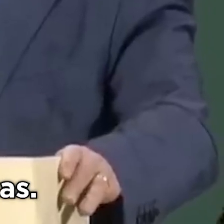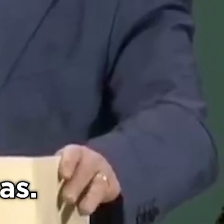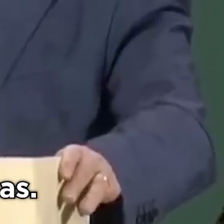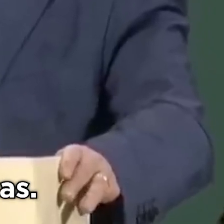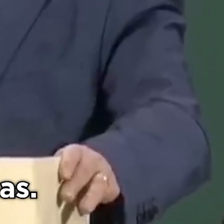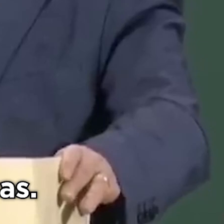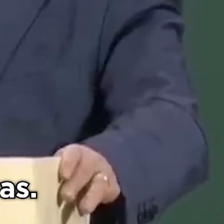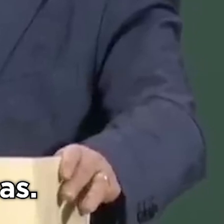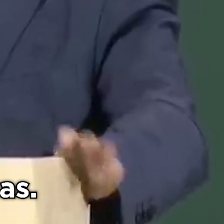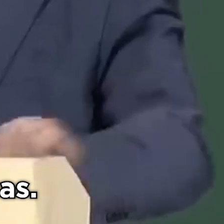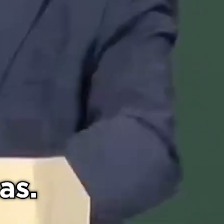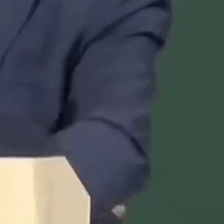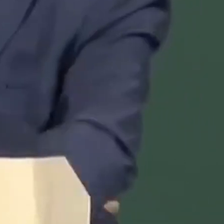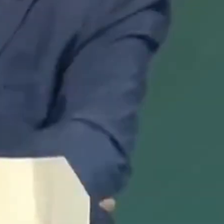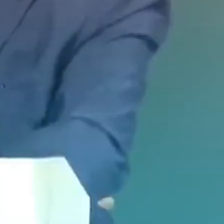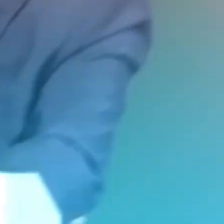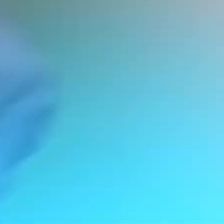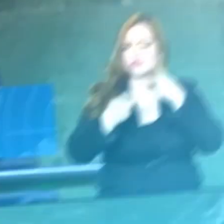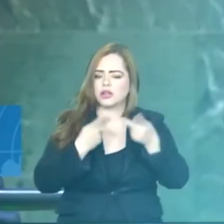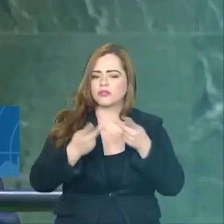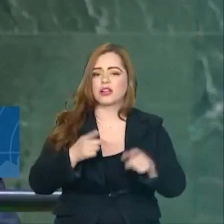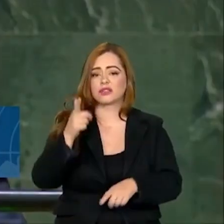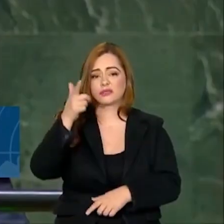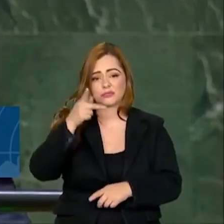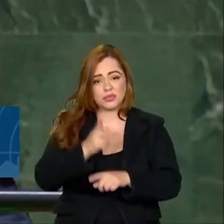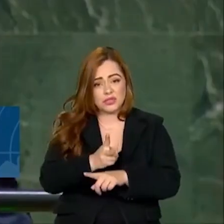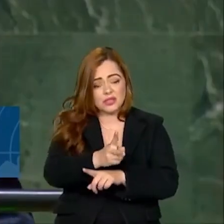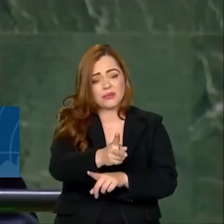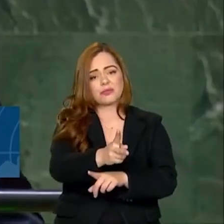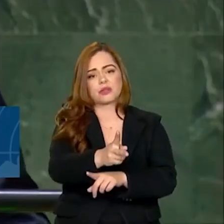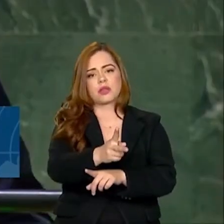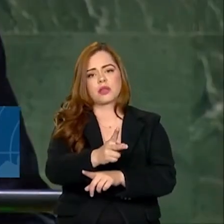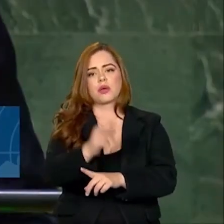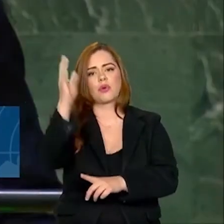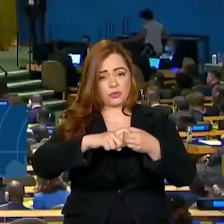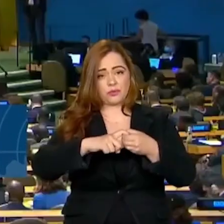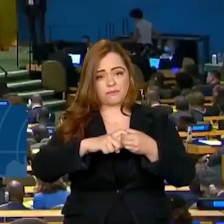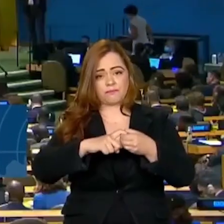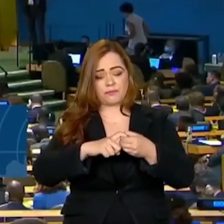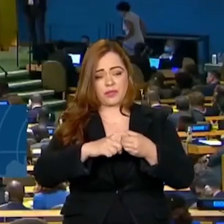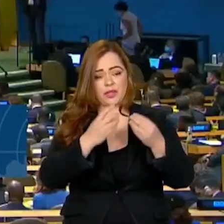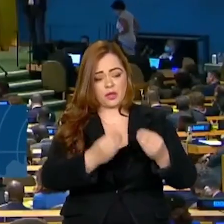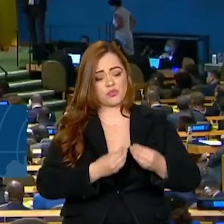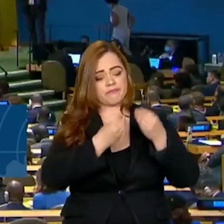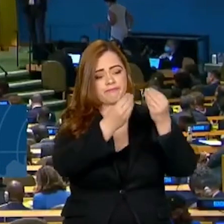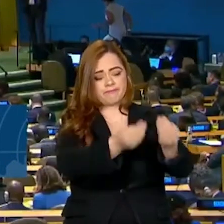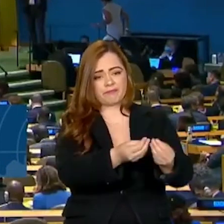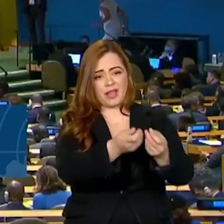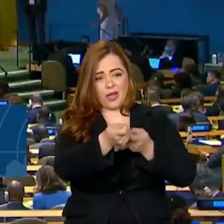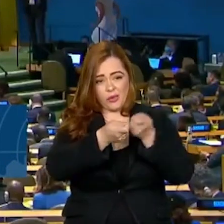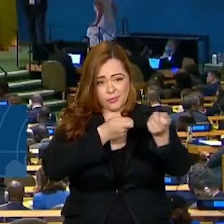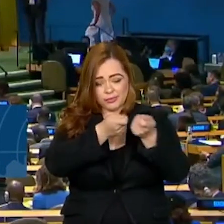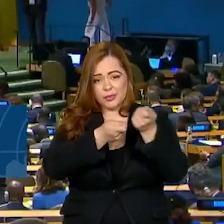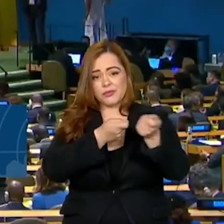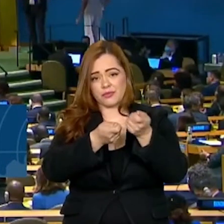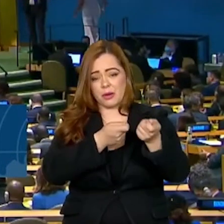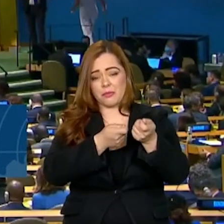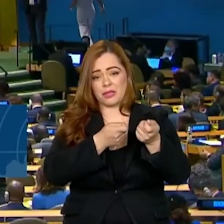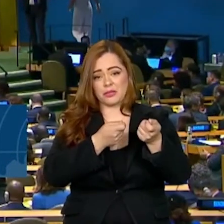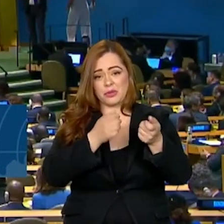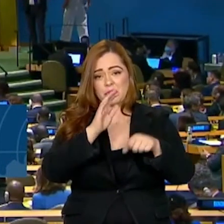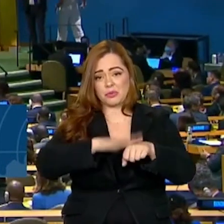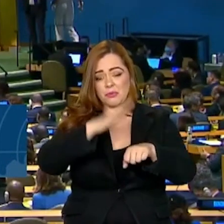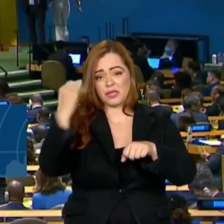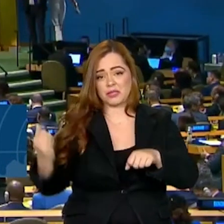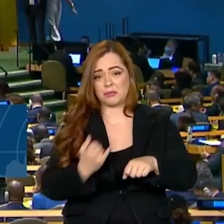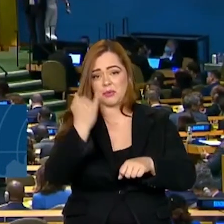debate sobre as mudanças climáticas. O Brasil está de volta. Nosso país está de volta para dar